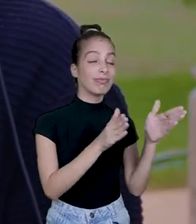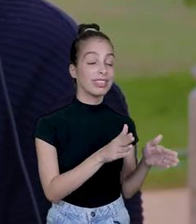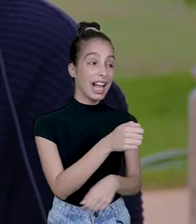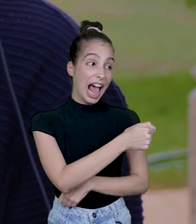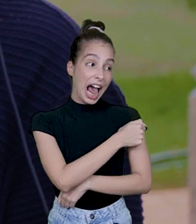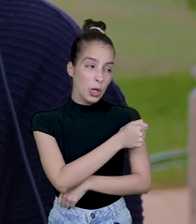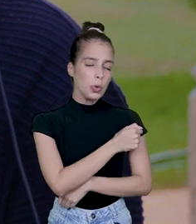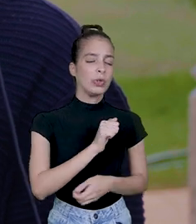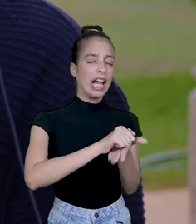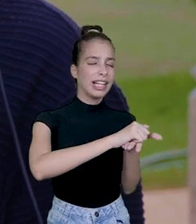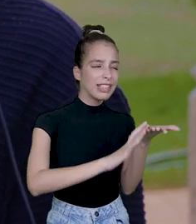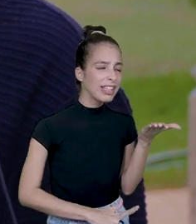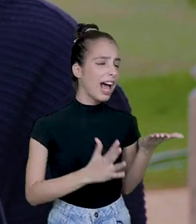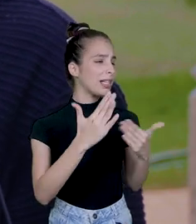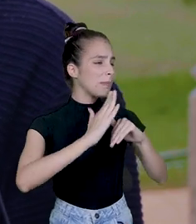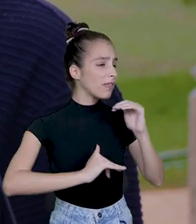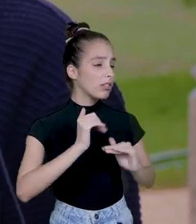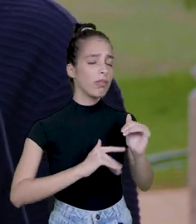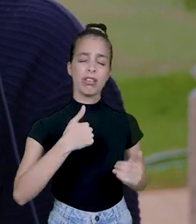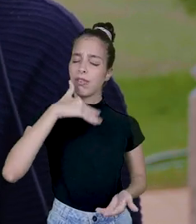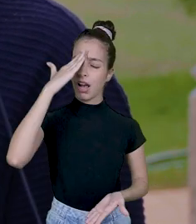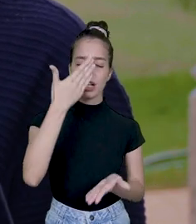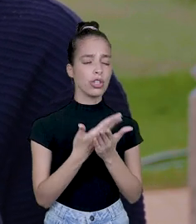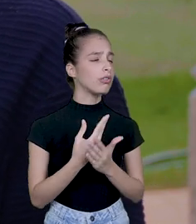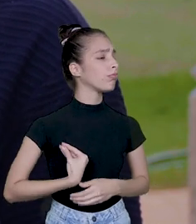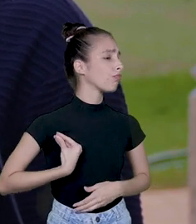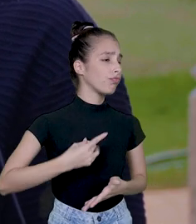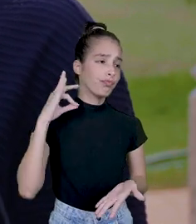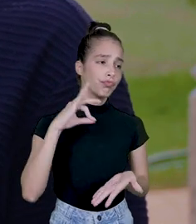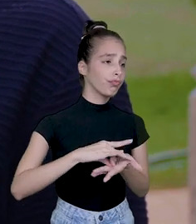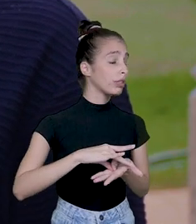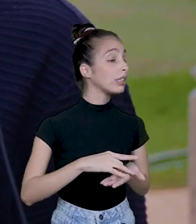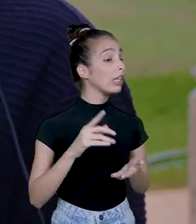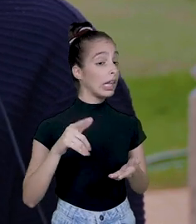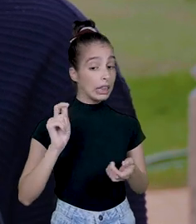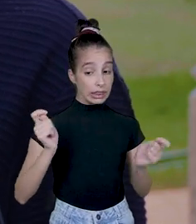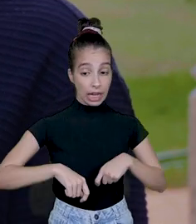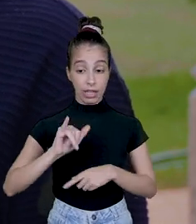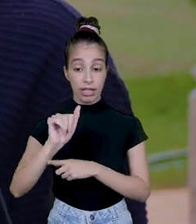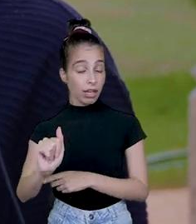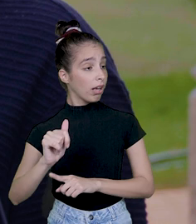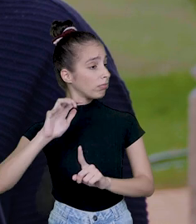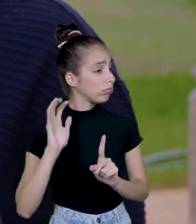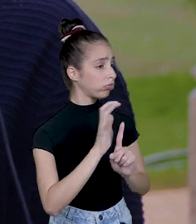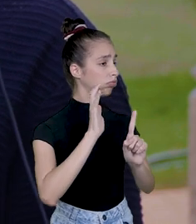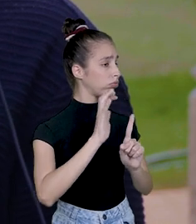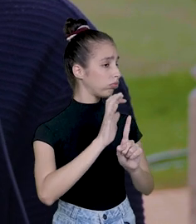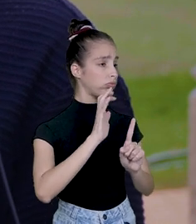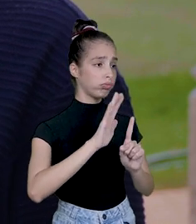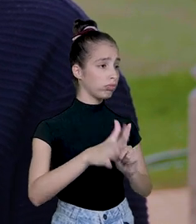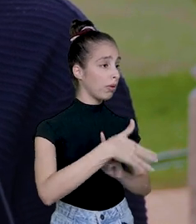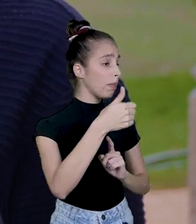influenciar um conjunto imenso de profissões tô falando de profissões de dublagem eh de escrita né então